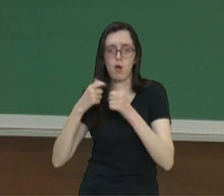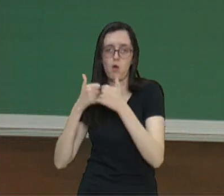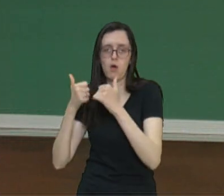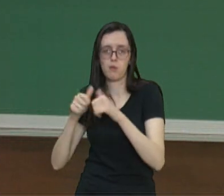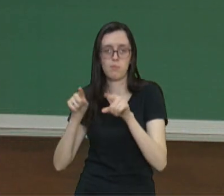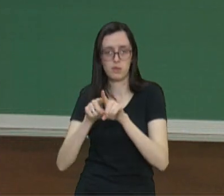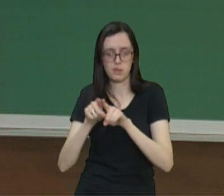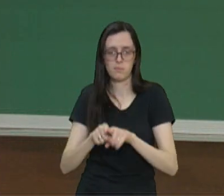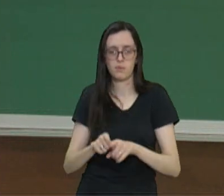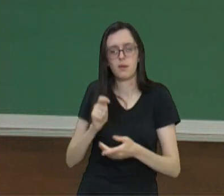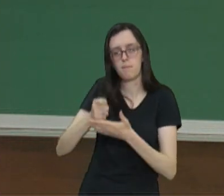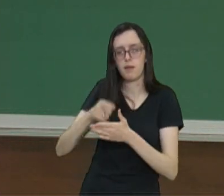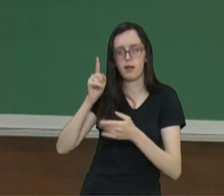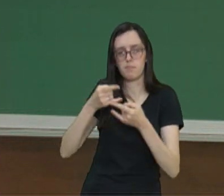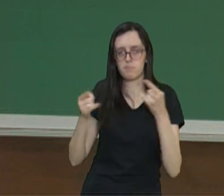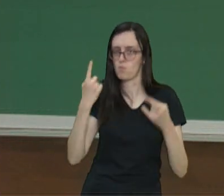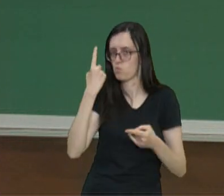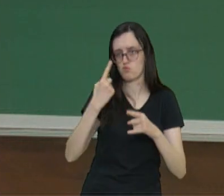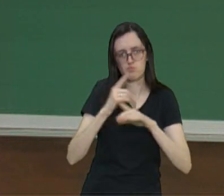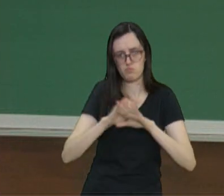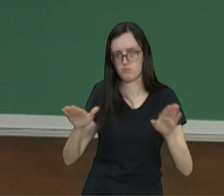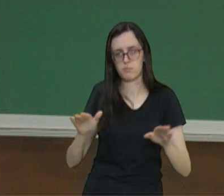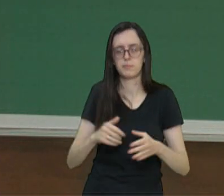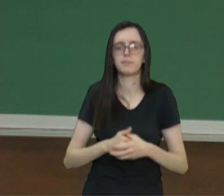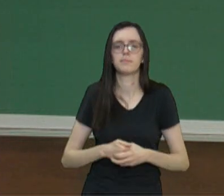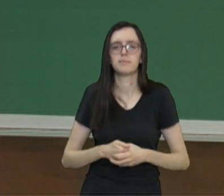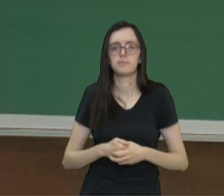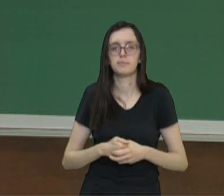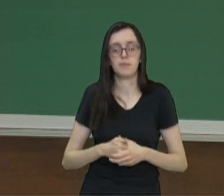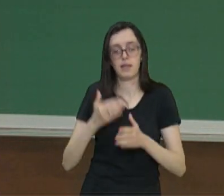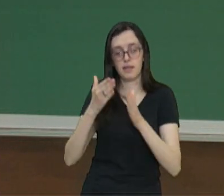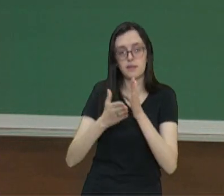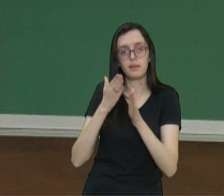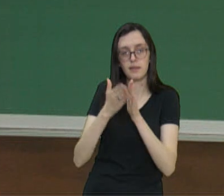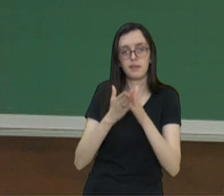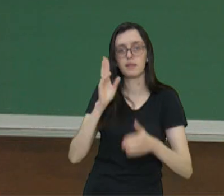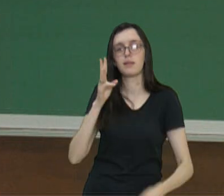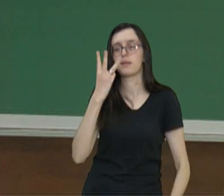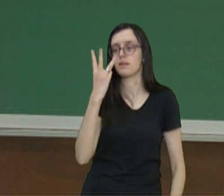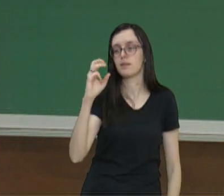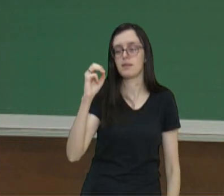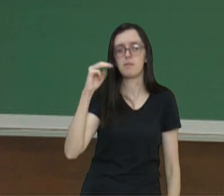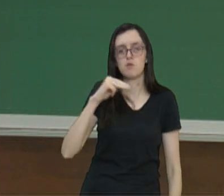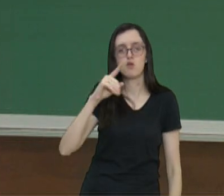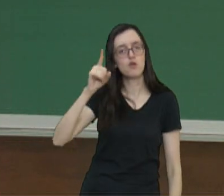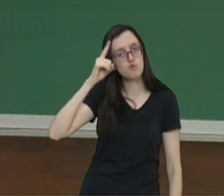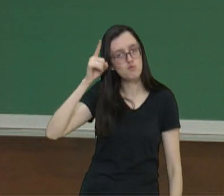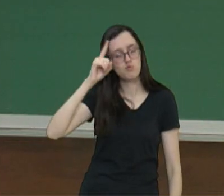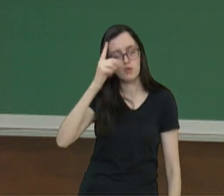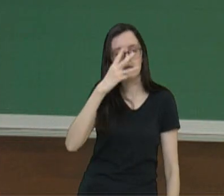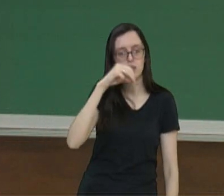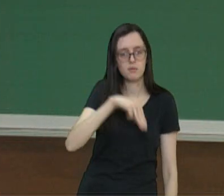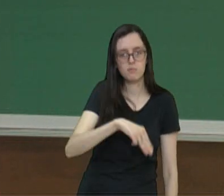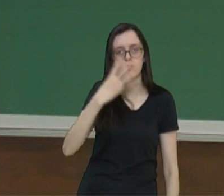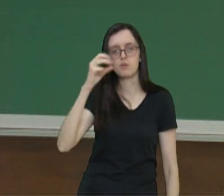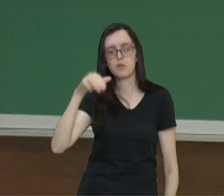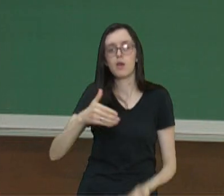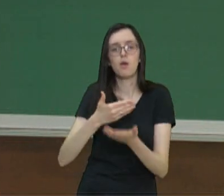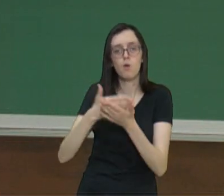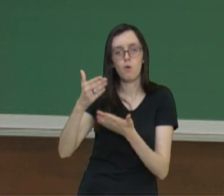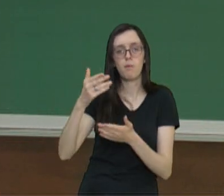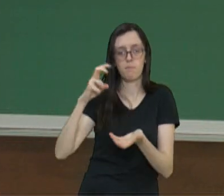ônibus e pagar um ticket só. O trem ele sai a cada 30 minutos todos os dias, começando às